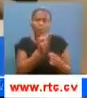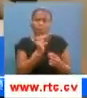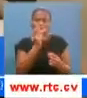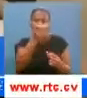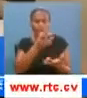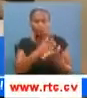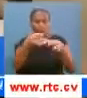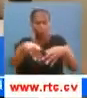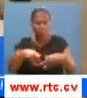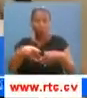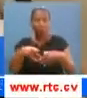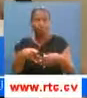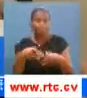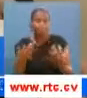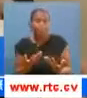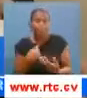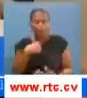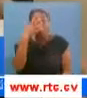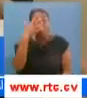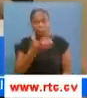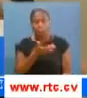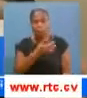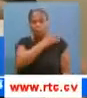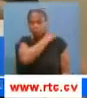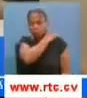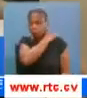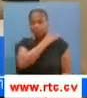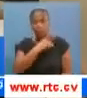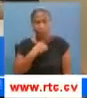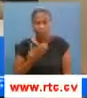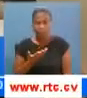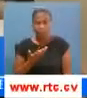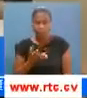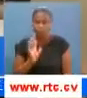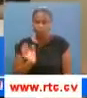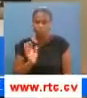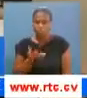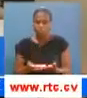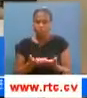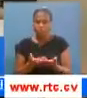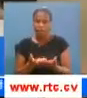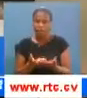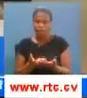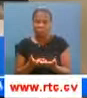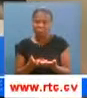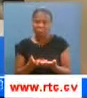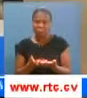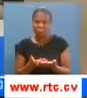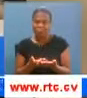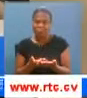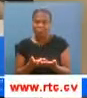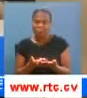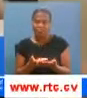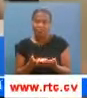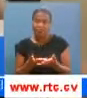o final do meu mandato. Eu acho que, pronto, já dei e vou dar até sair